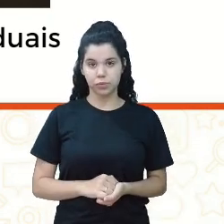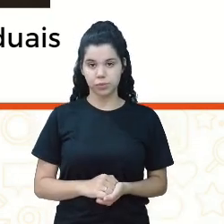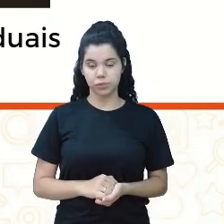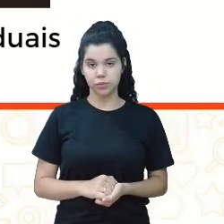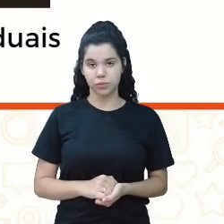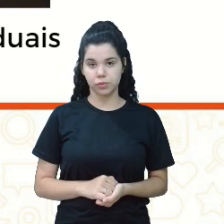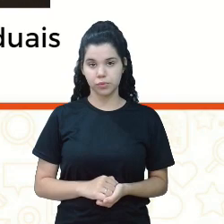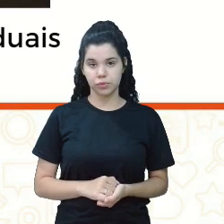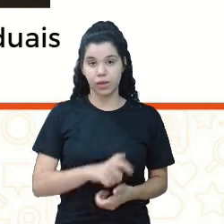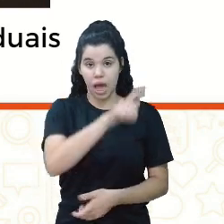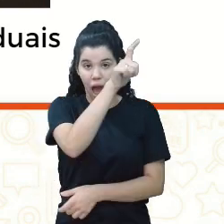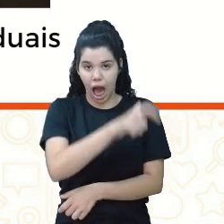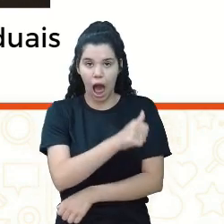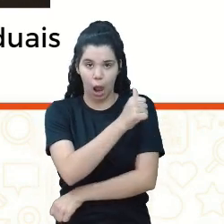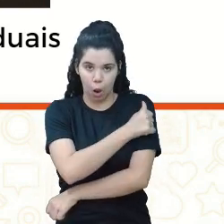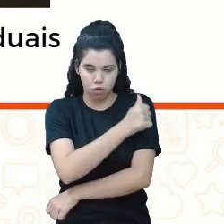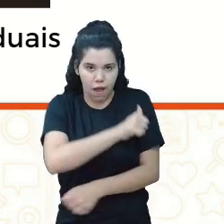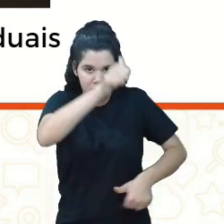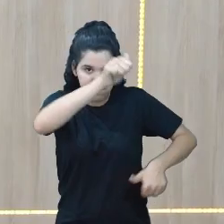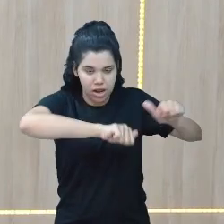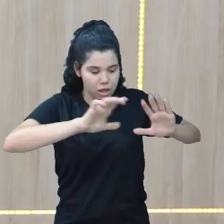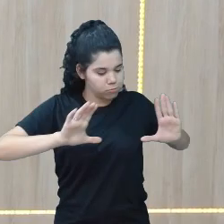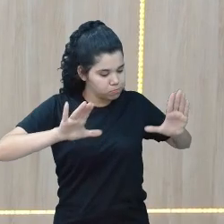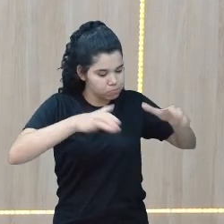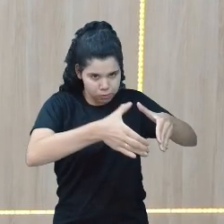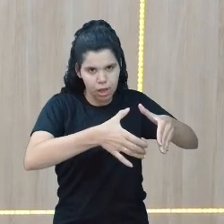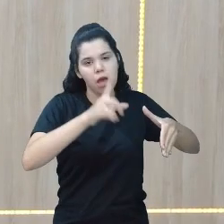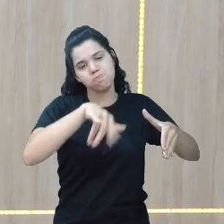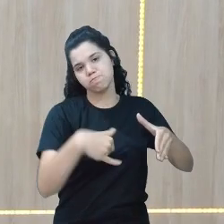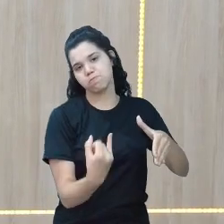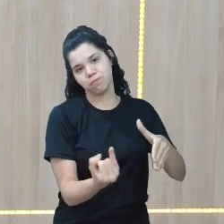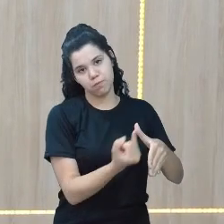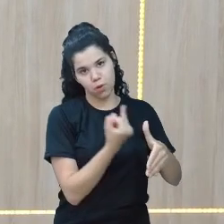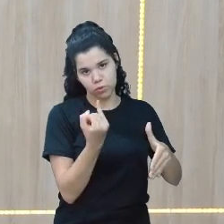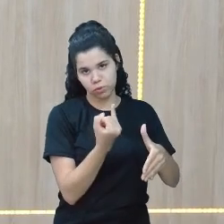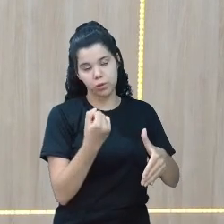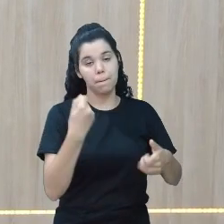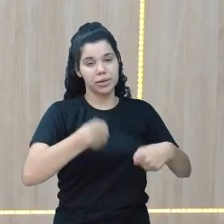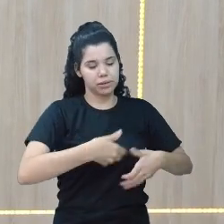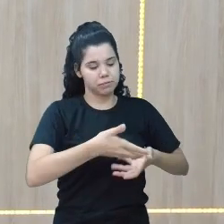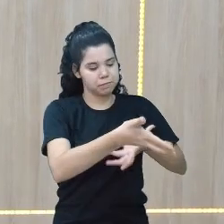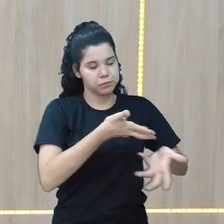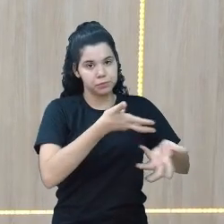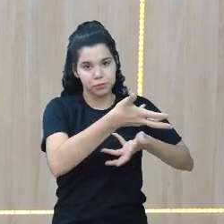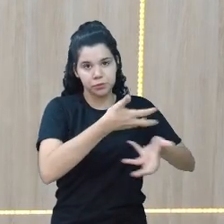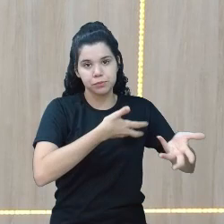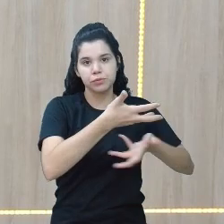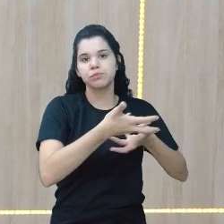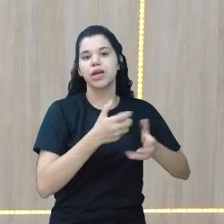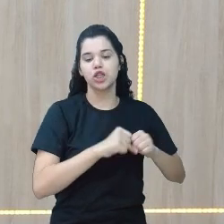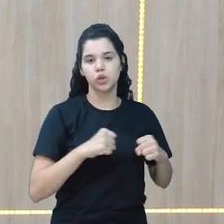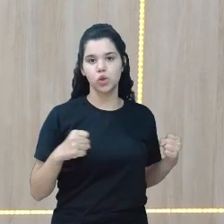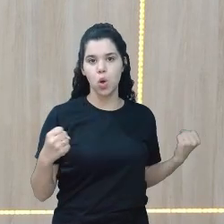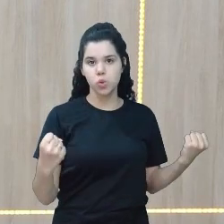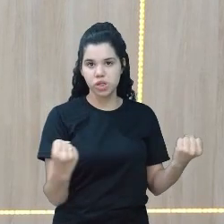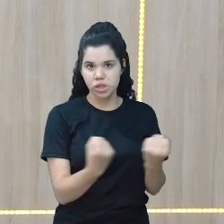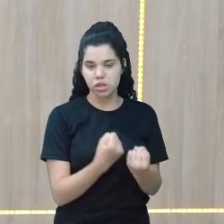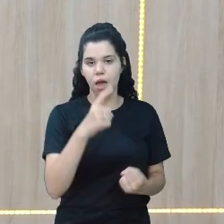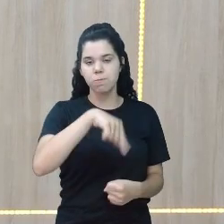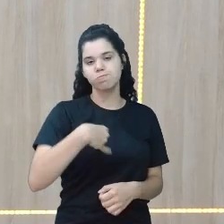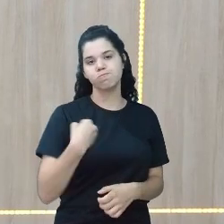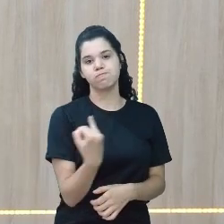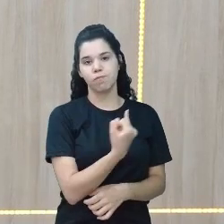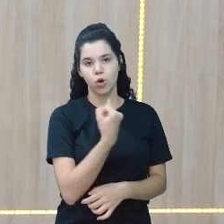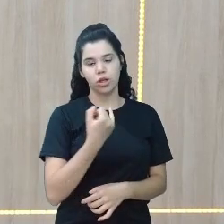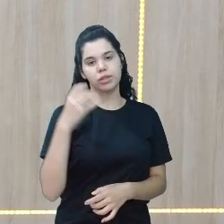o estudante no momento coletivo, indispensável. Né? A gente avalia a interação. A interação social é um aspecto